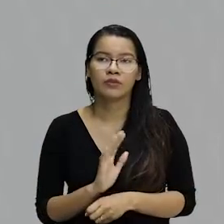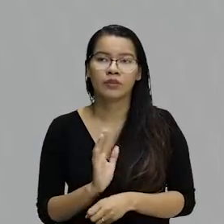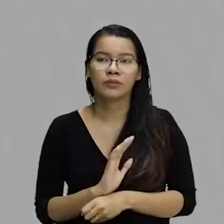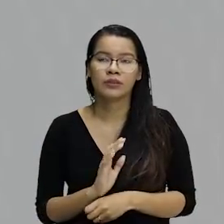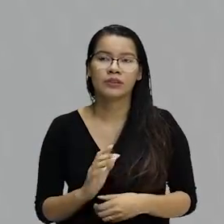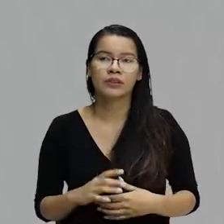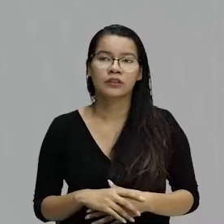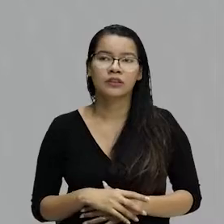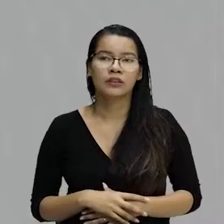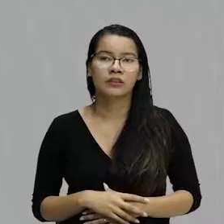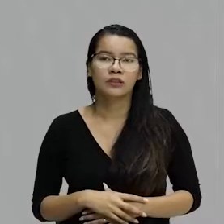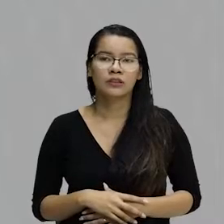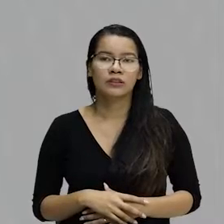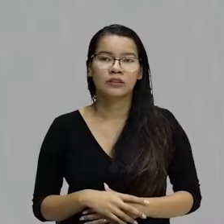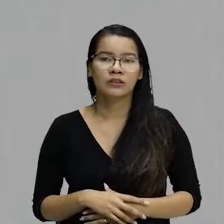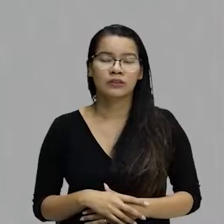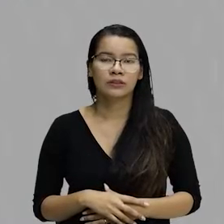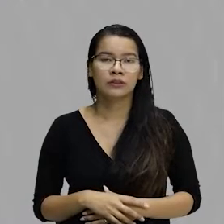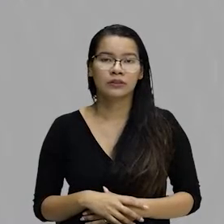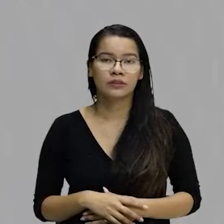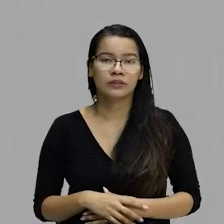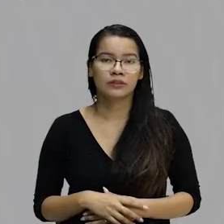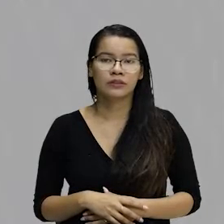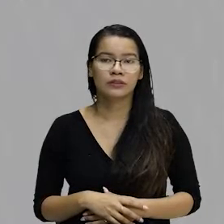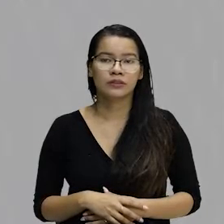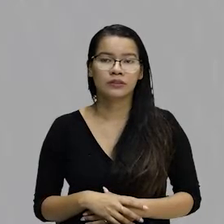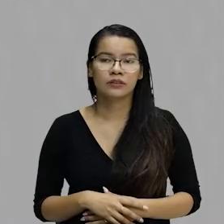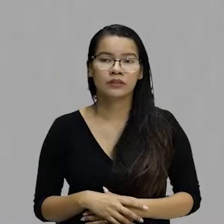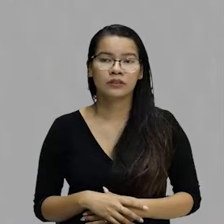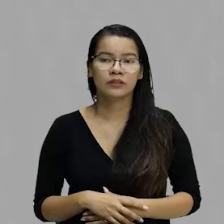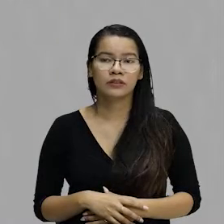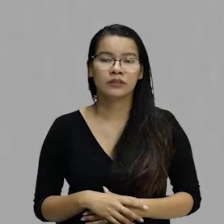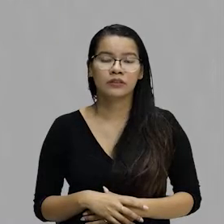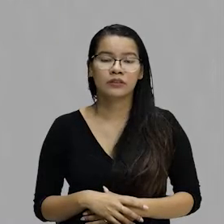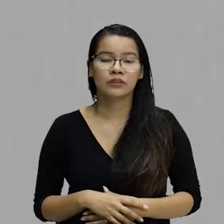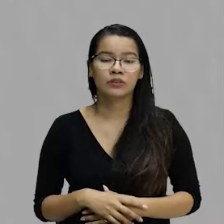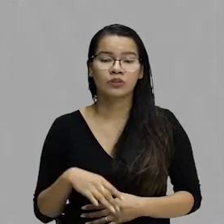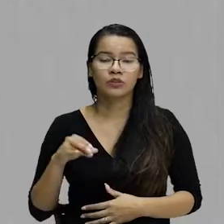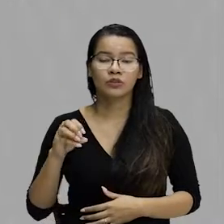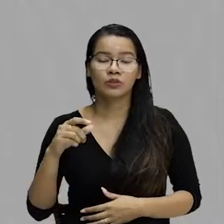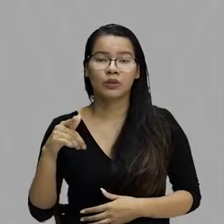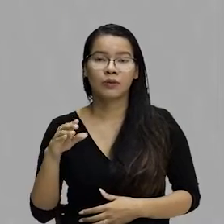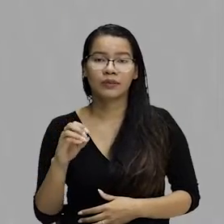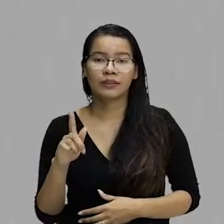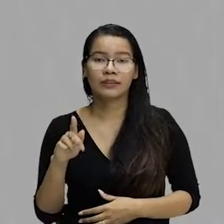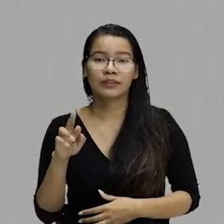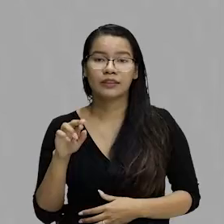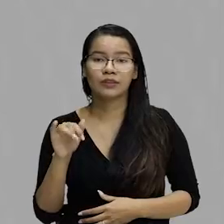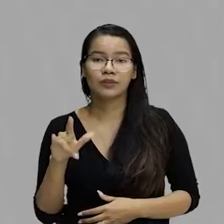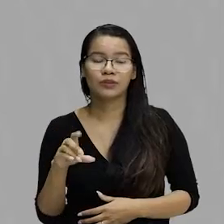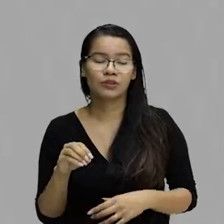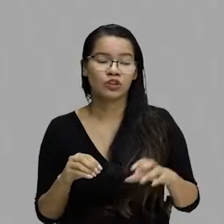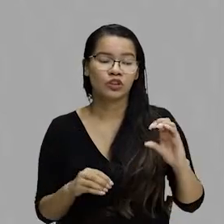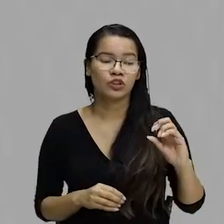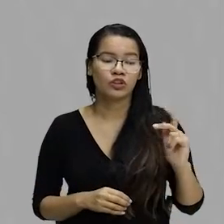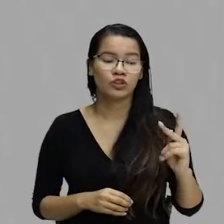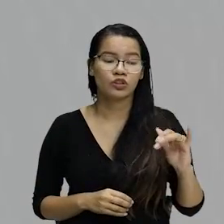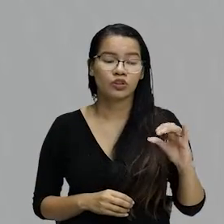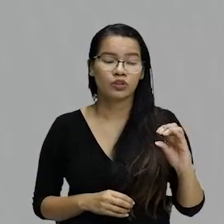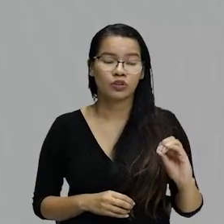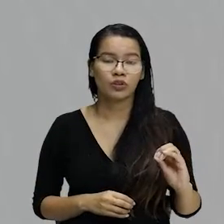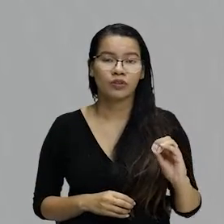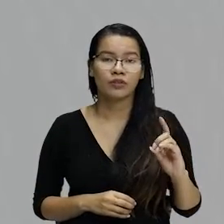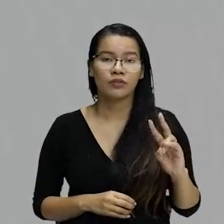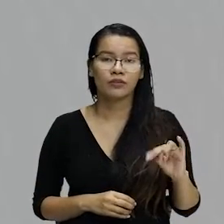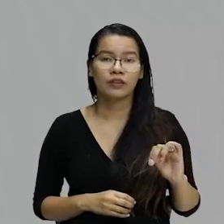comprou como filme, mas foi uma série de 6 ou 7 capítulos, talvez mais do que isso, né? O João Grilo e o Chicó. O Ariano Suassuna vai beber na fonte de quem?